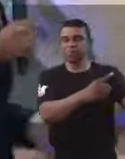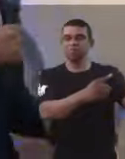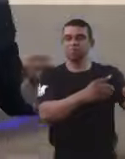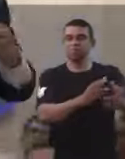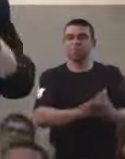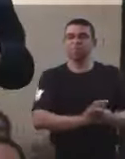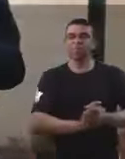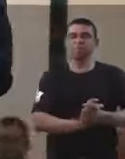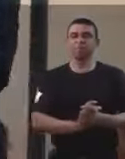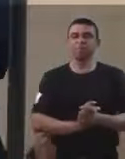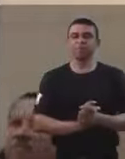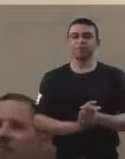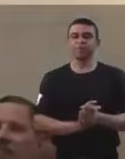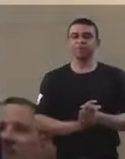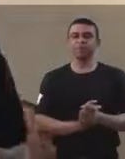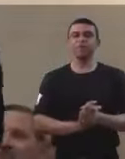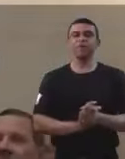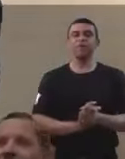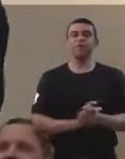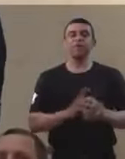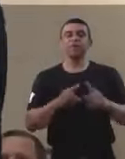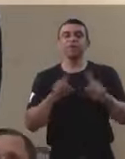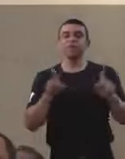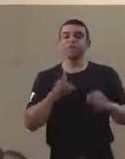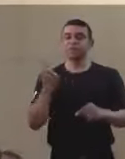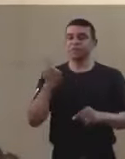com a multidão, faz assim: Senhor,